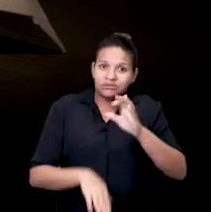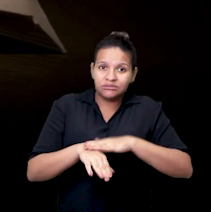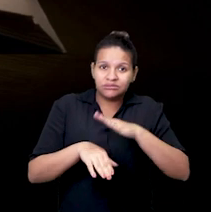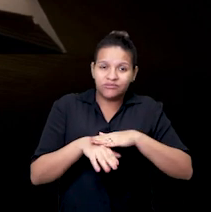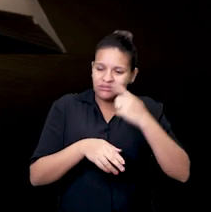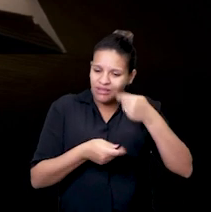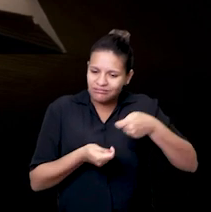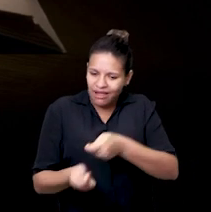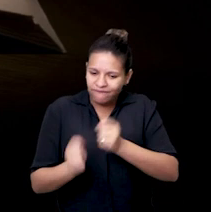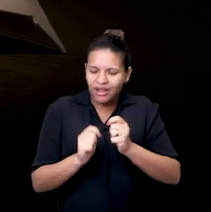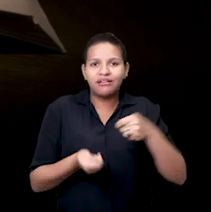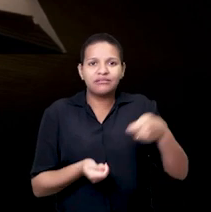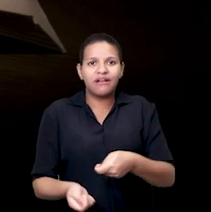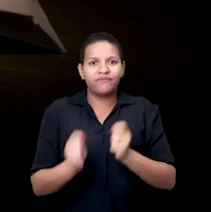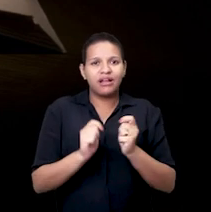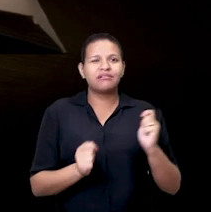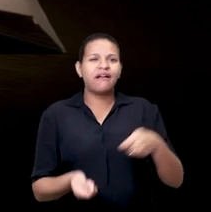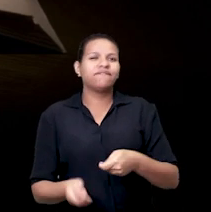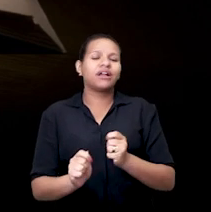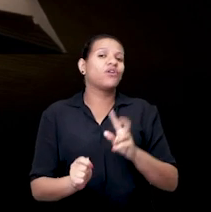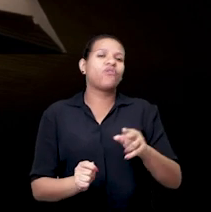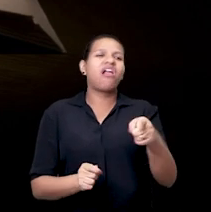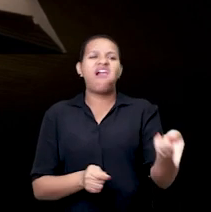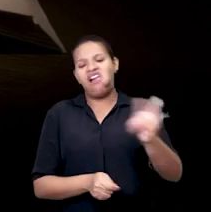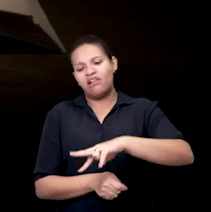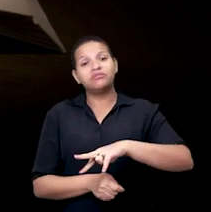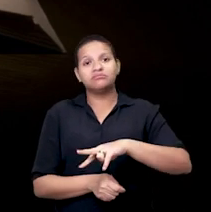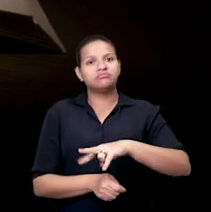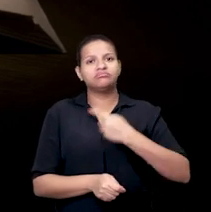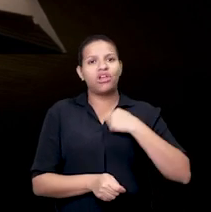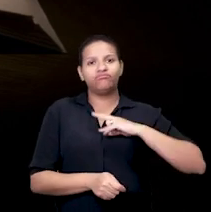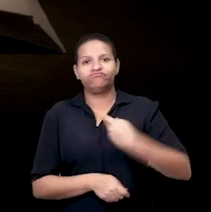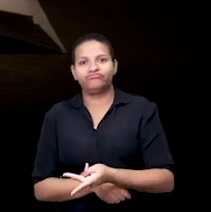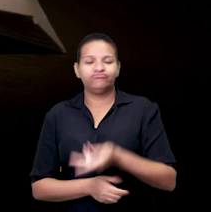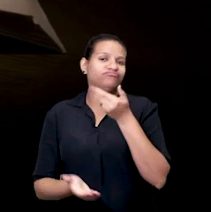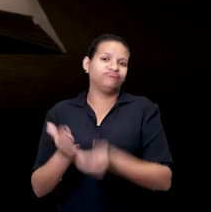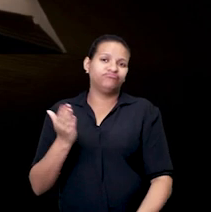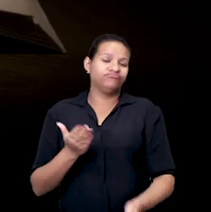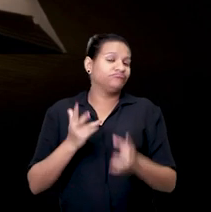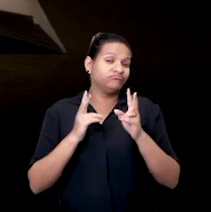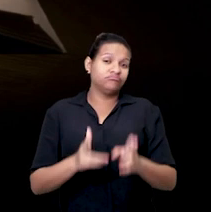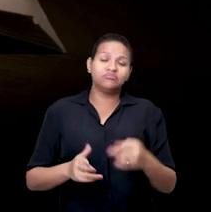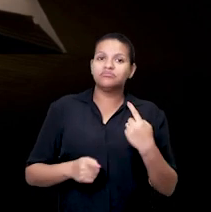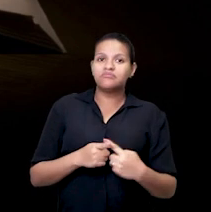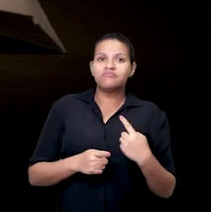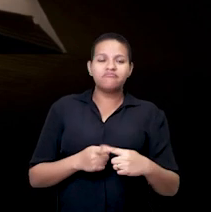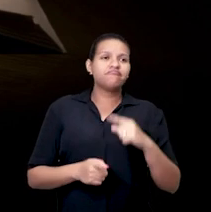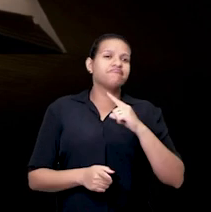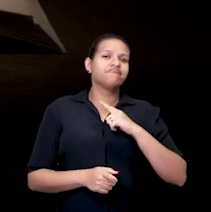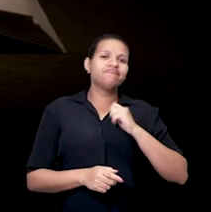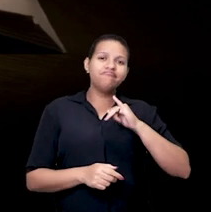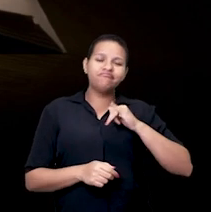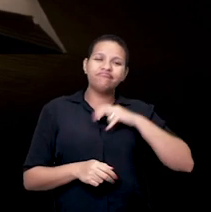cai. Quem rola uma pedra, cairá debaixo dela. A língua mendaz odeia aqueles que ela atinge.